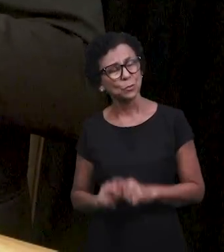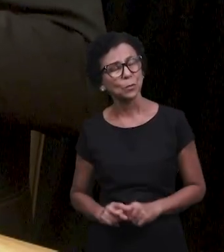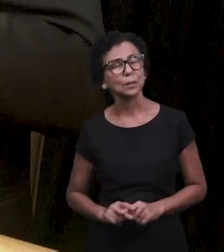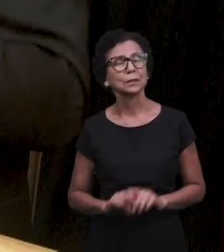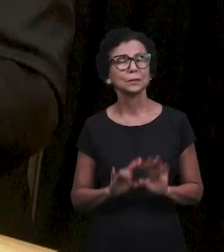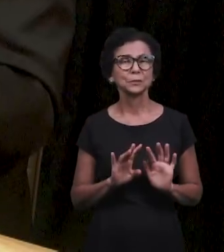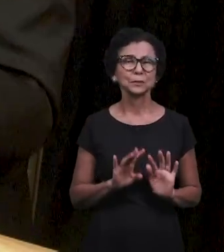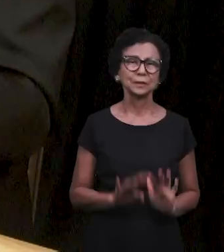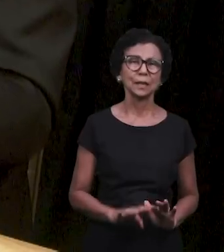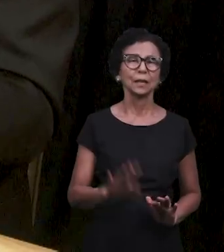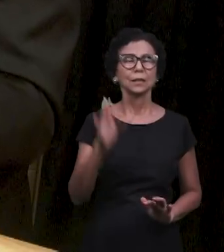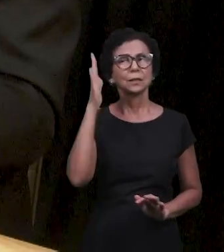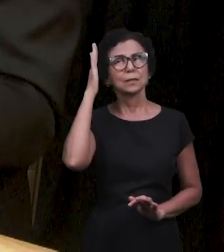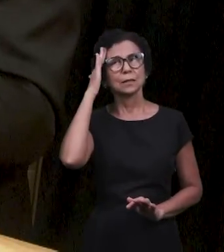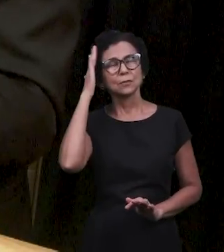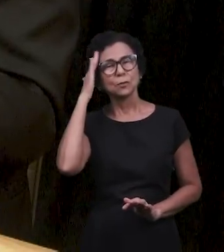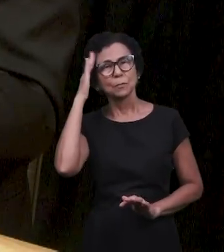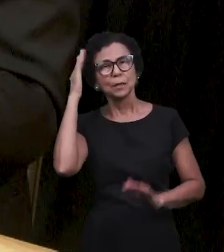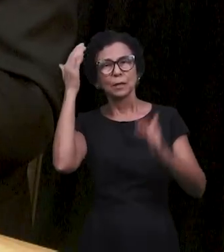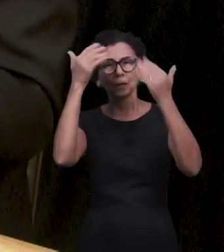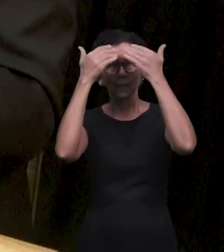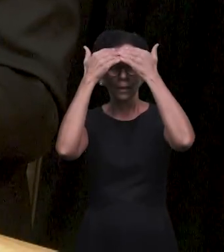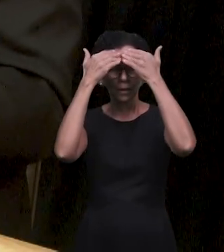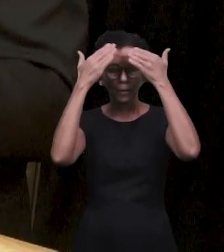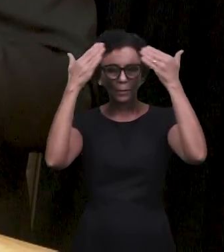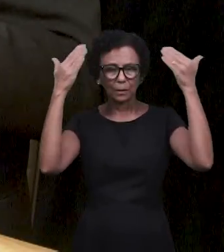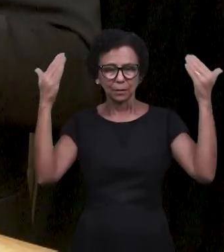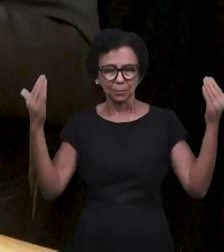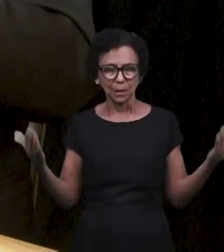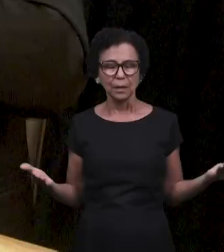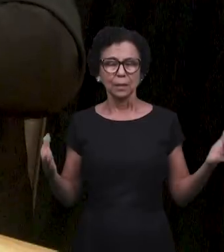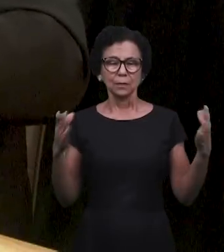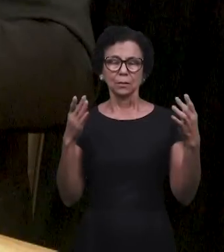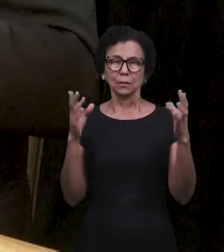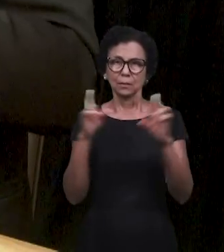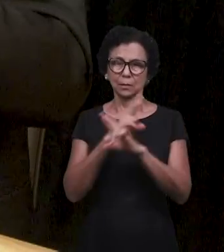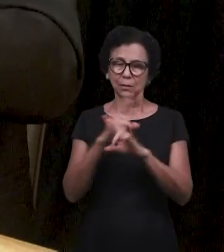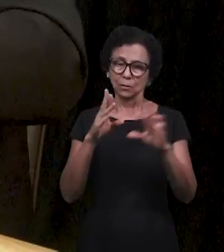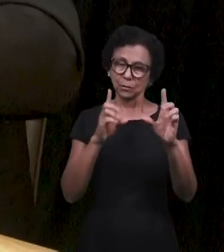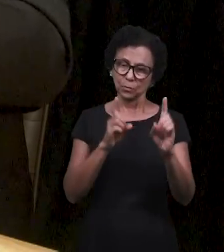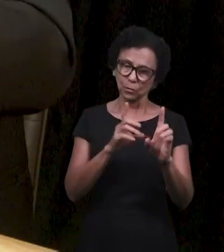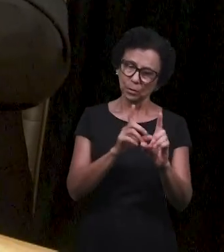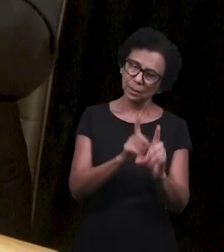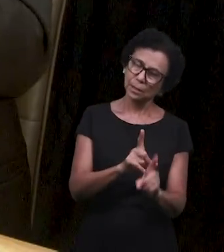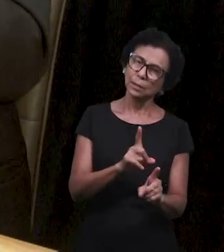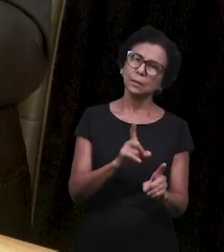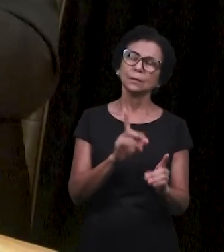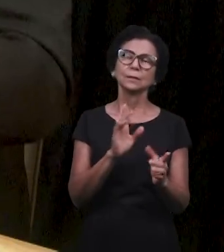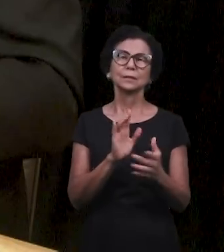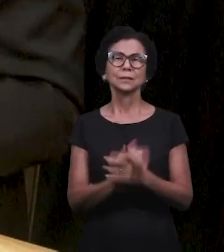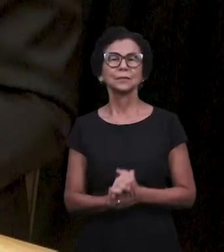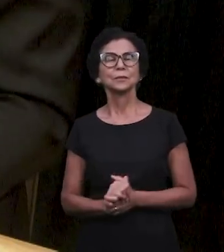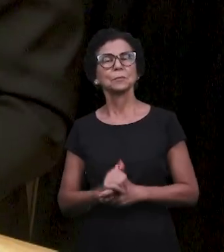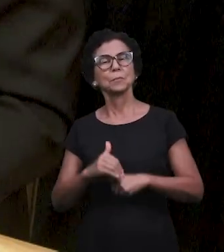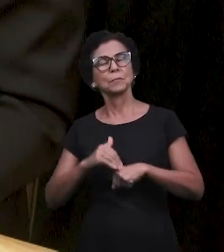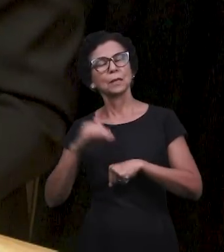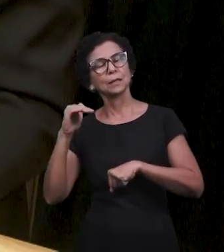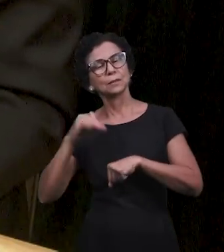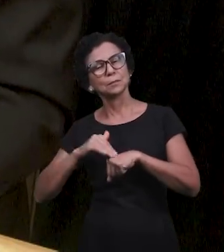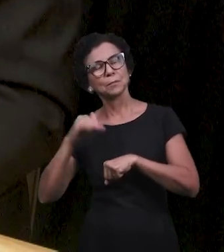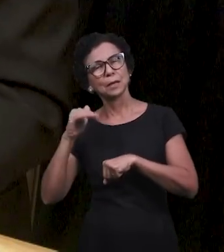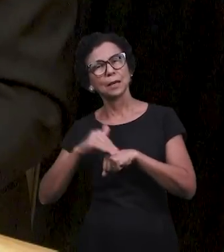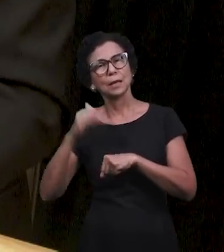nosso entendimento daquilo que é a doutrina ali, nós vamos alcançando mais e mais pelo Espírito e colocando